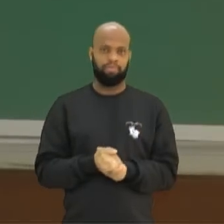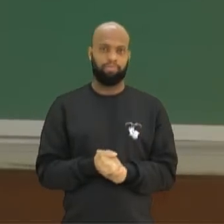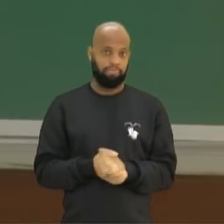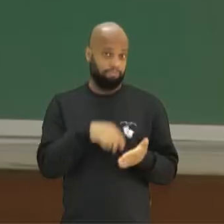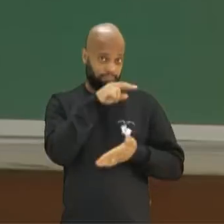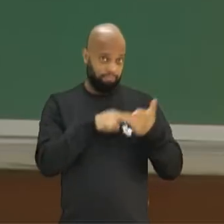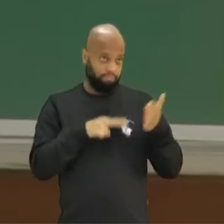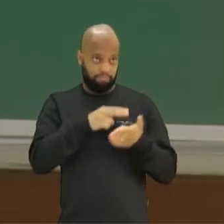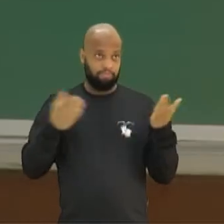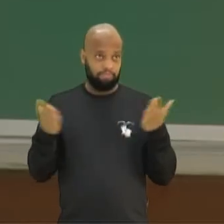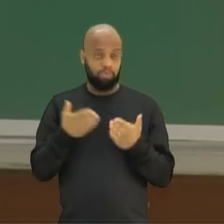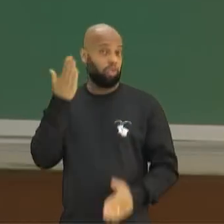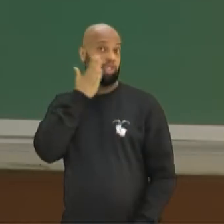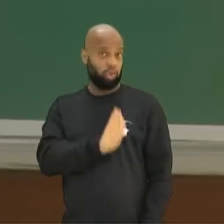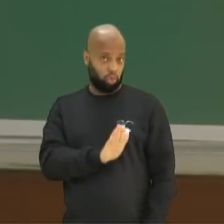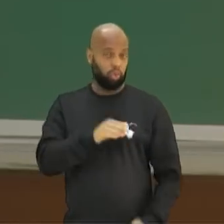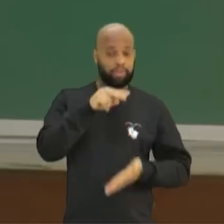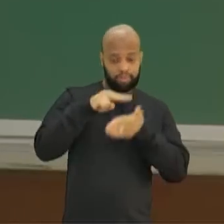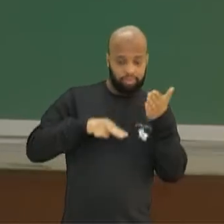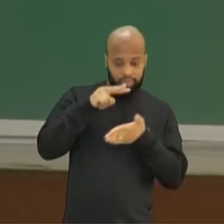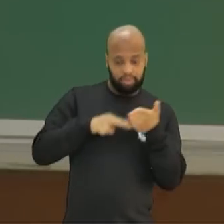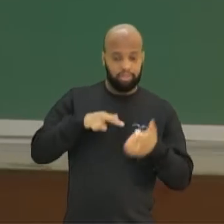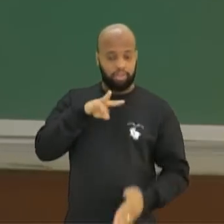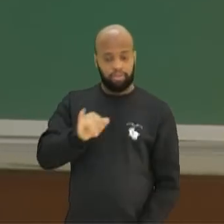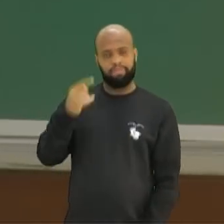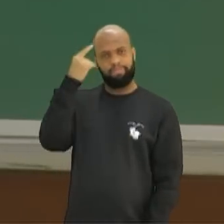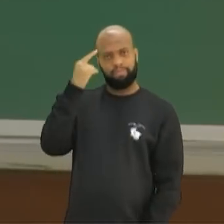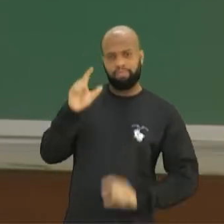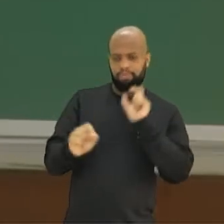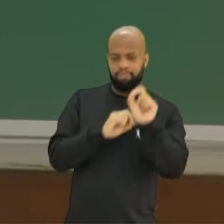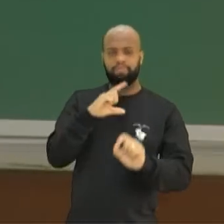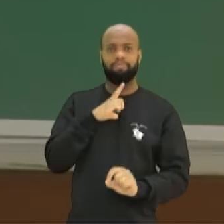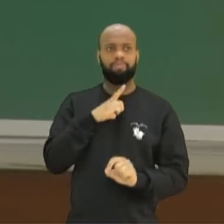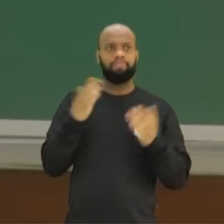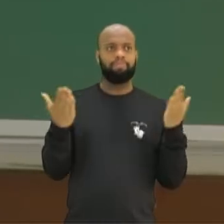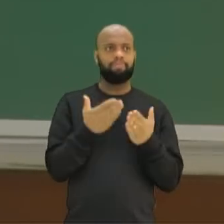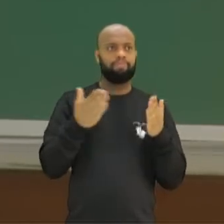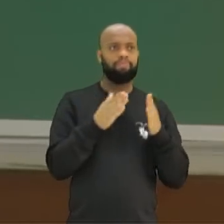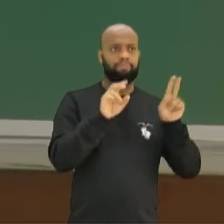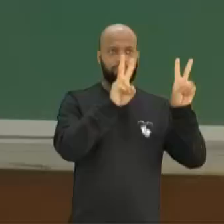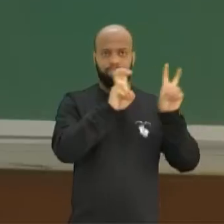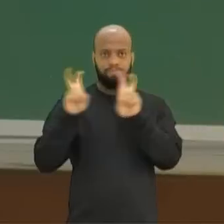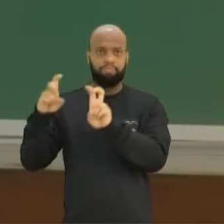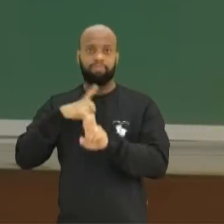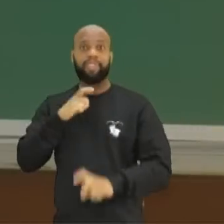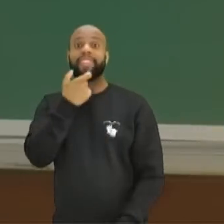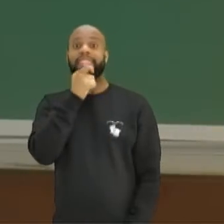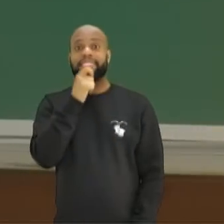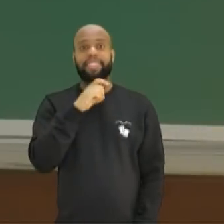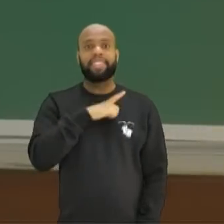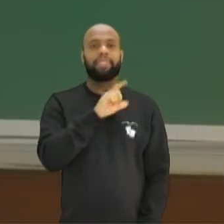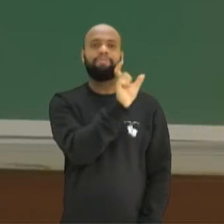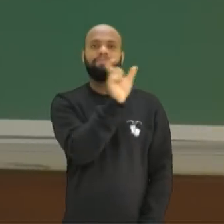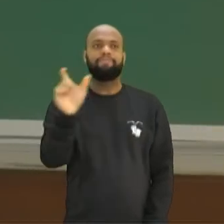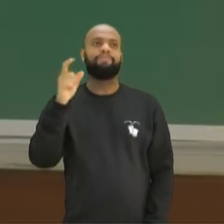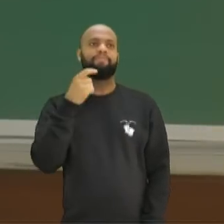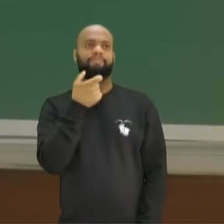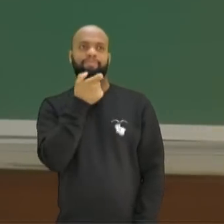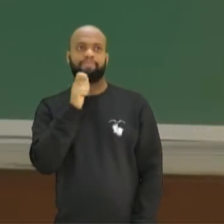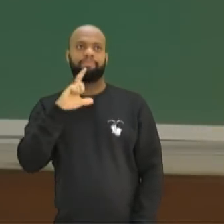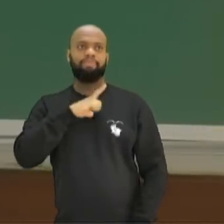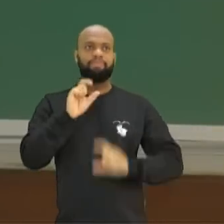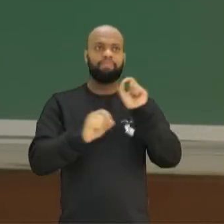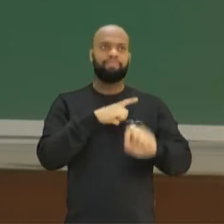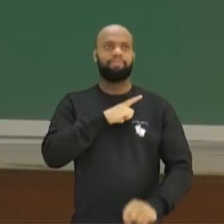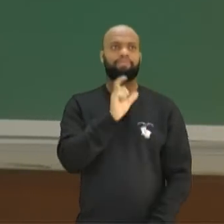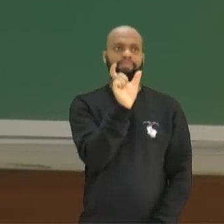a leitura deste trecho e nós vamos pensar nos termos que estão escritos em inglês, esse estrangeirismo. Então, o autor